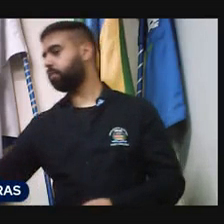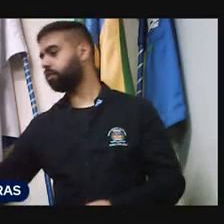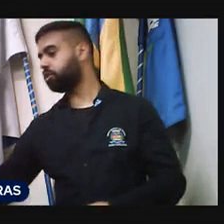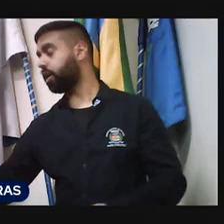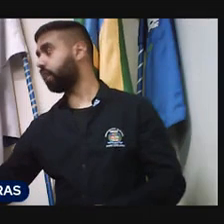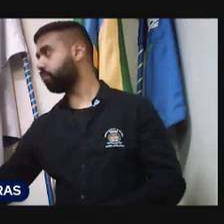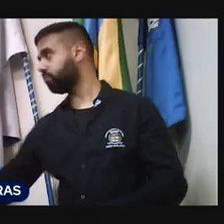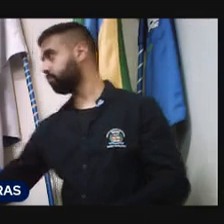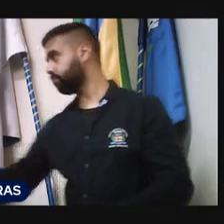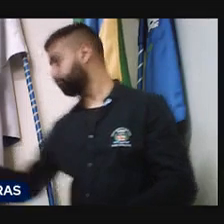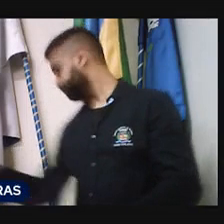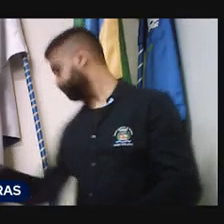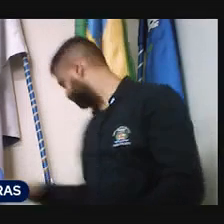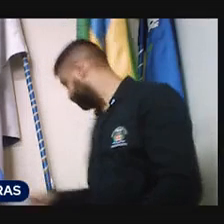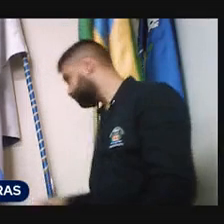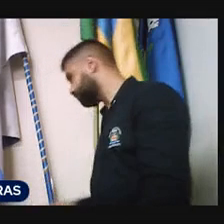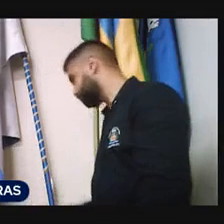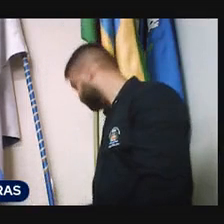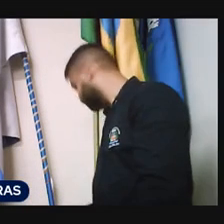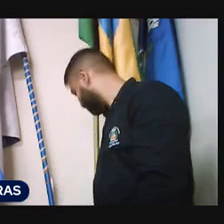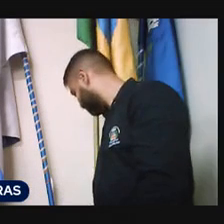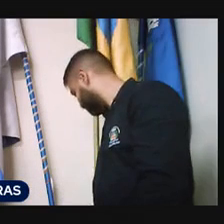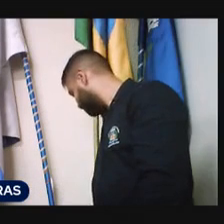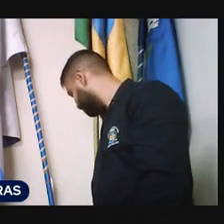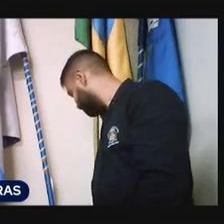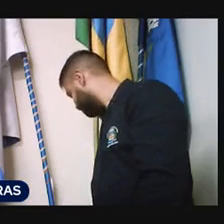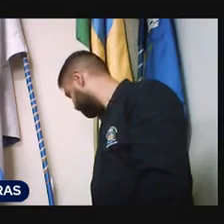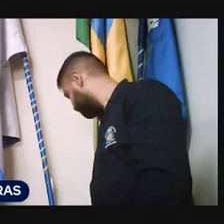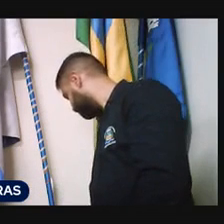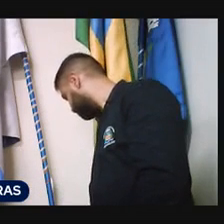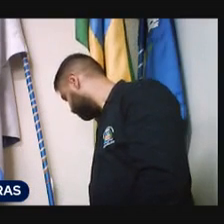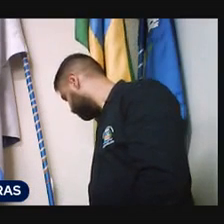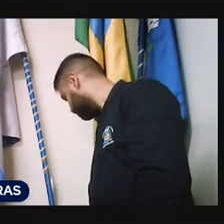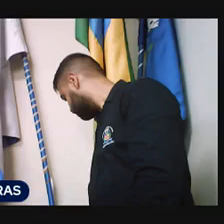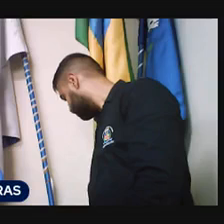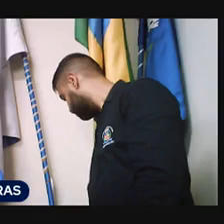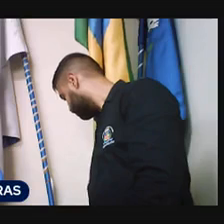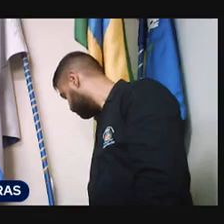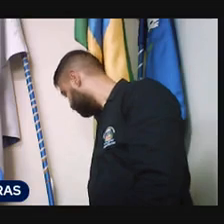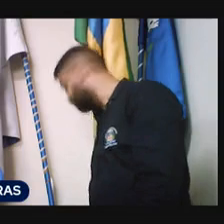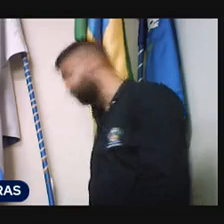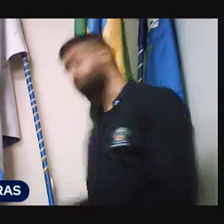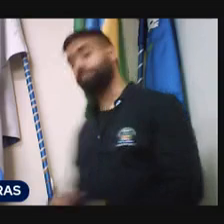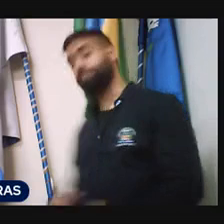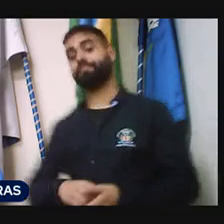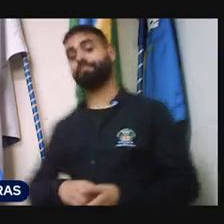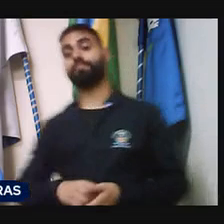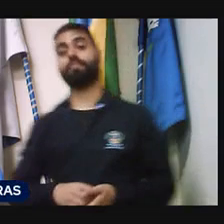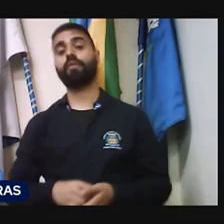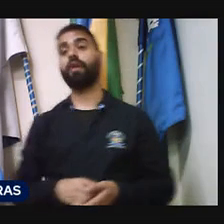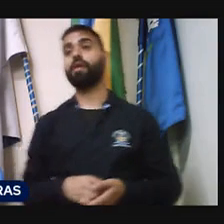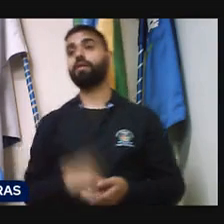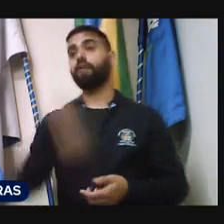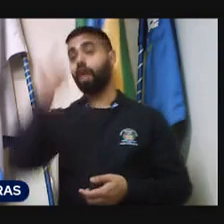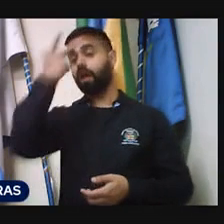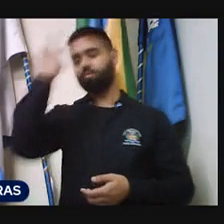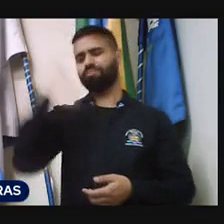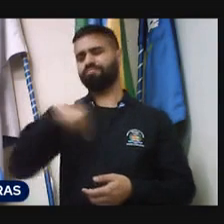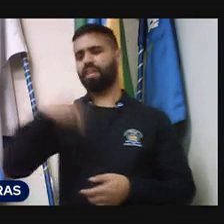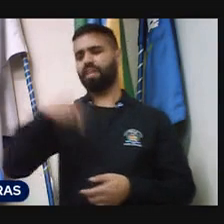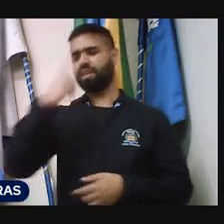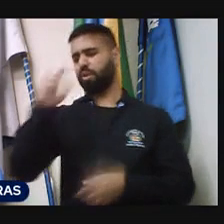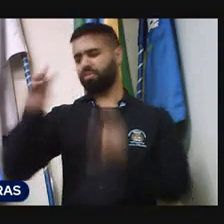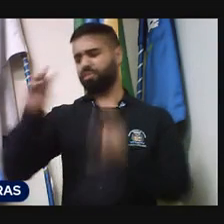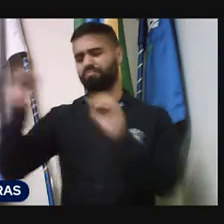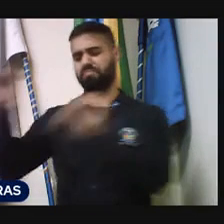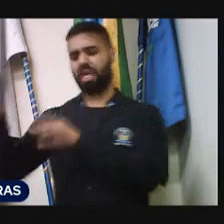que vão local e jogam até mesmo pela janela de seus veículos o lixo descartável está incorporando a paisagem e